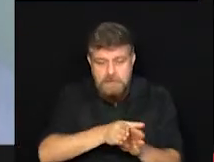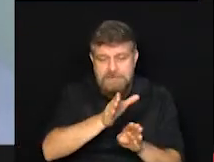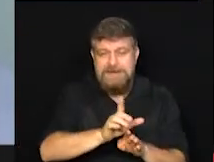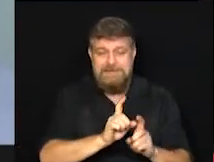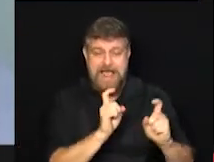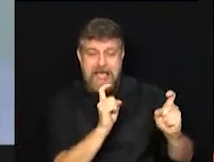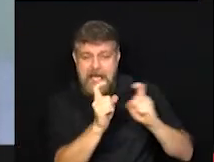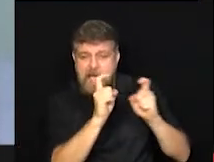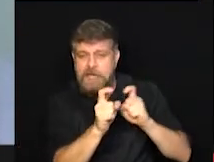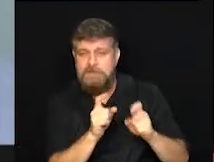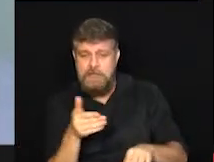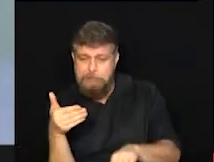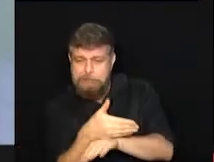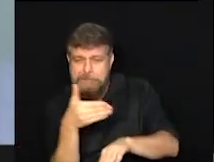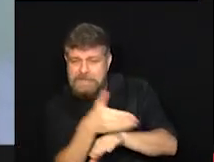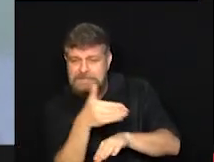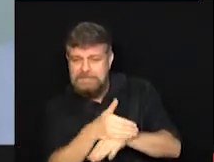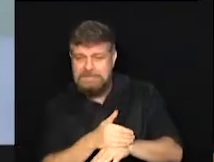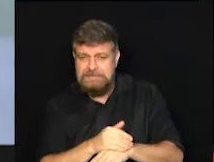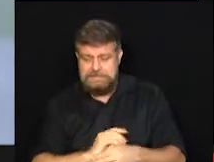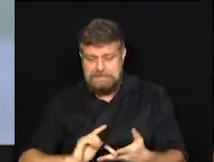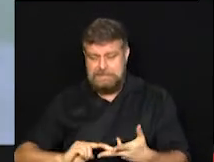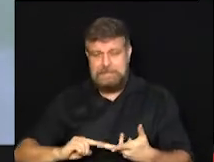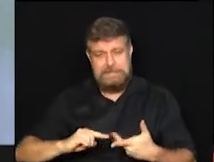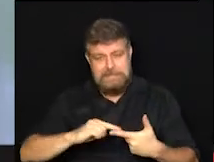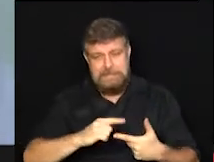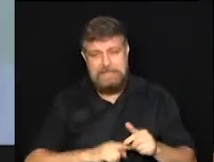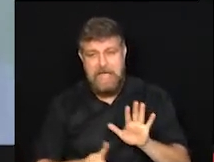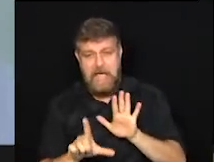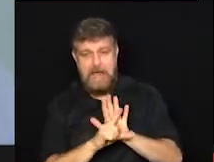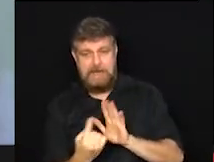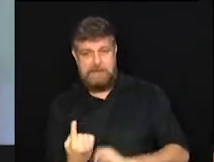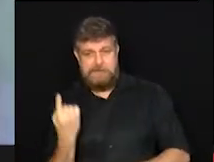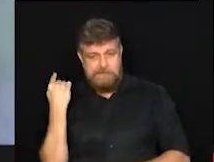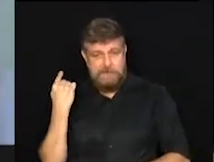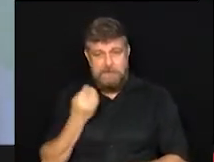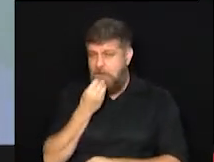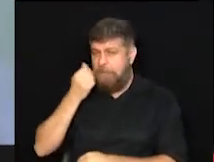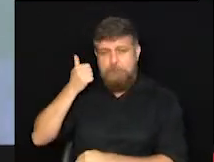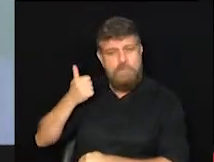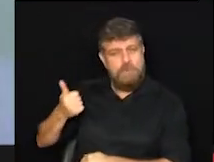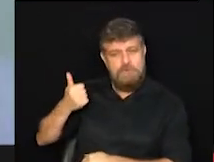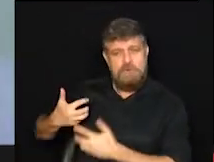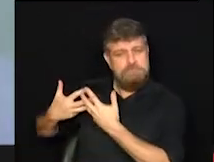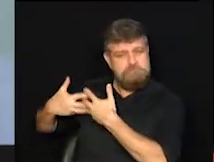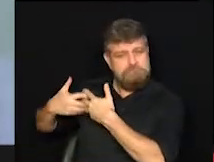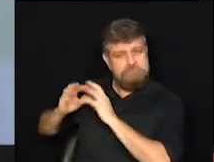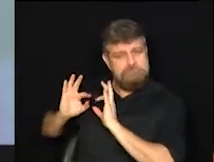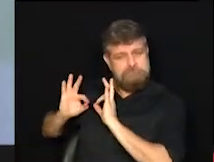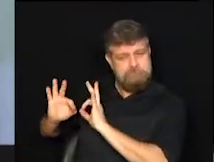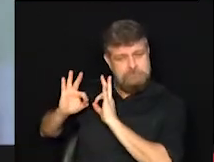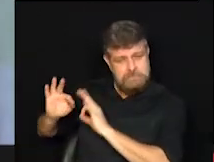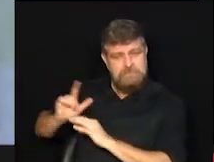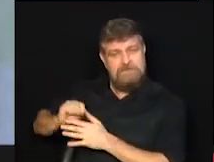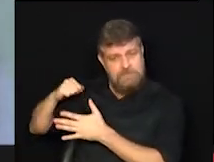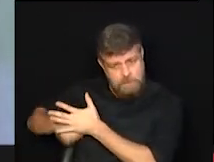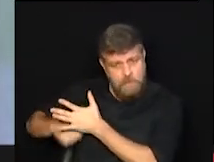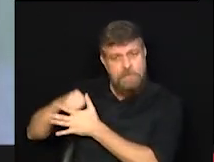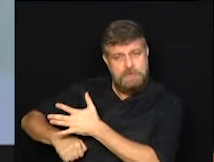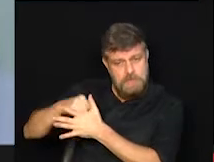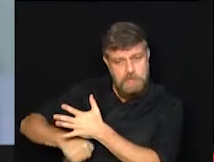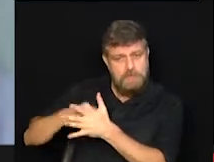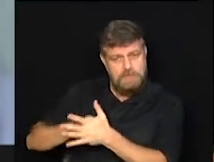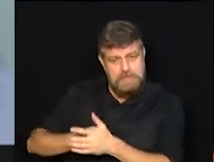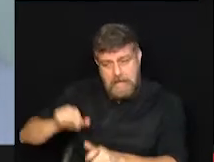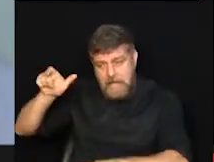temos muitas questões ali que a lei anterior, apesar de ser muito boa, construída com muita luta por aqueles que